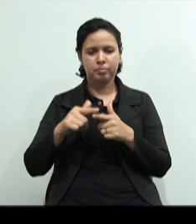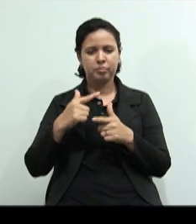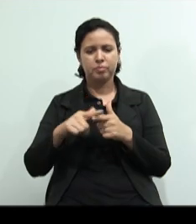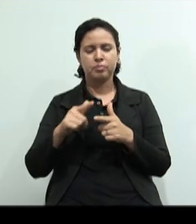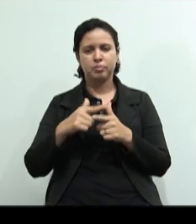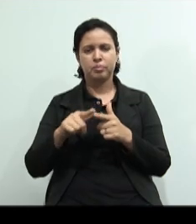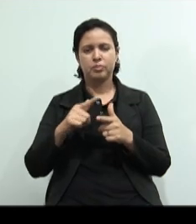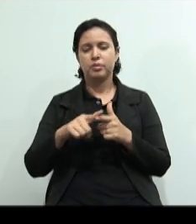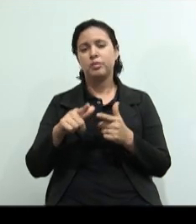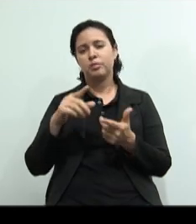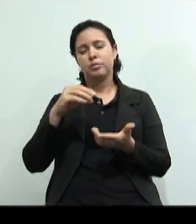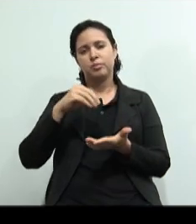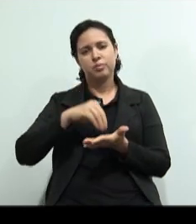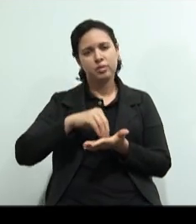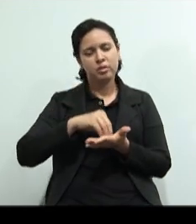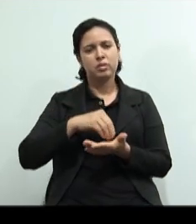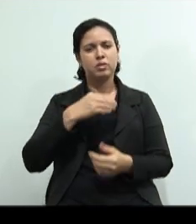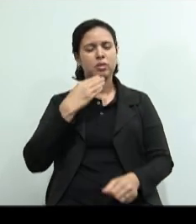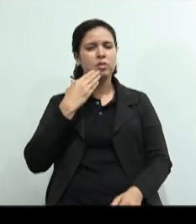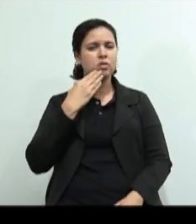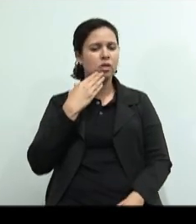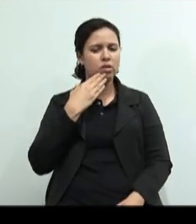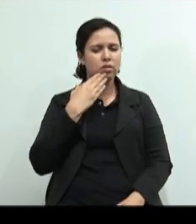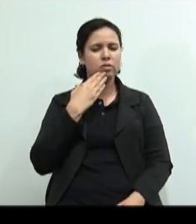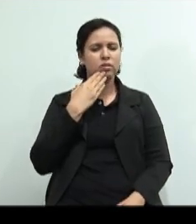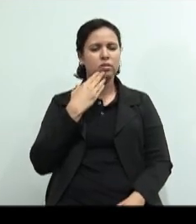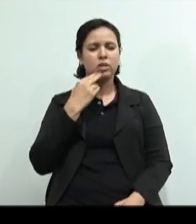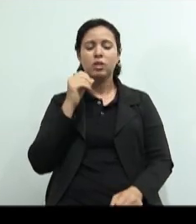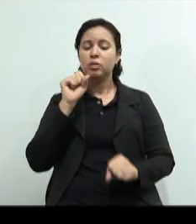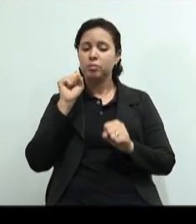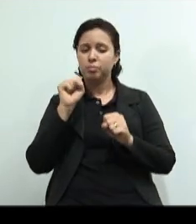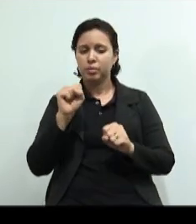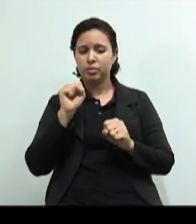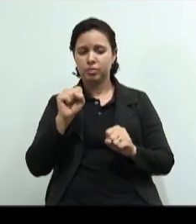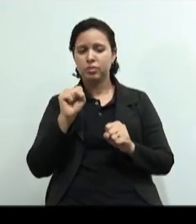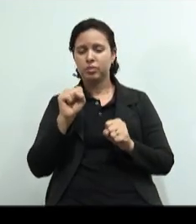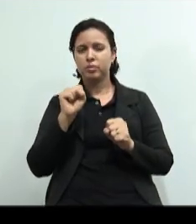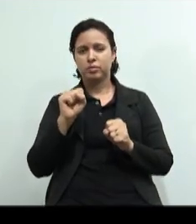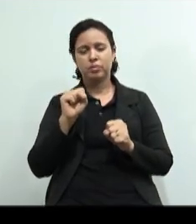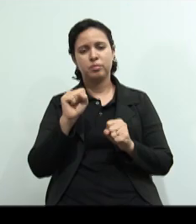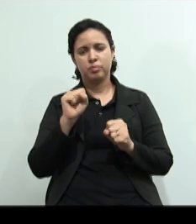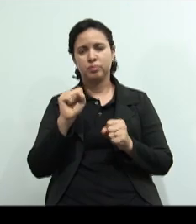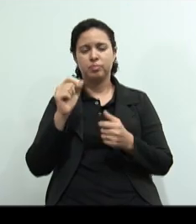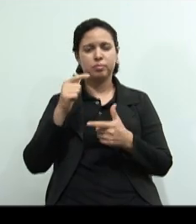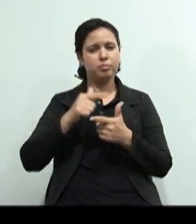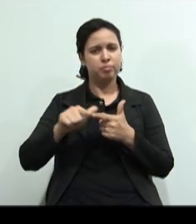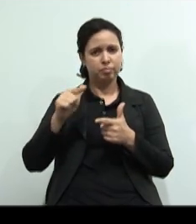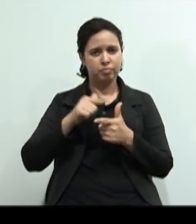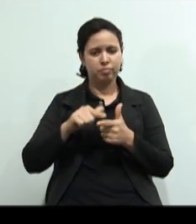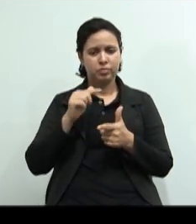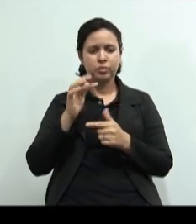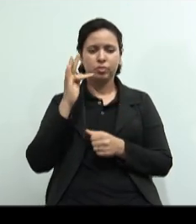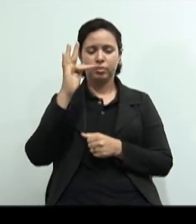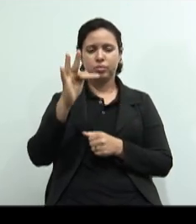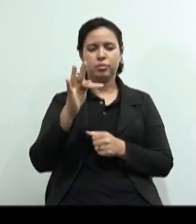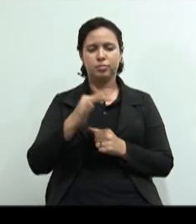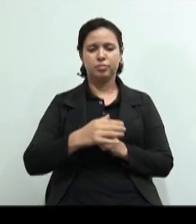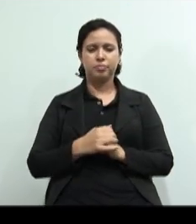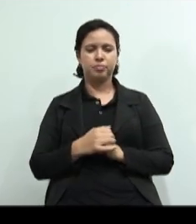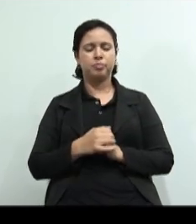são falhas, que são uma potencial fonte de problemas.